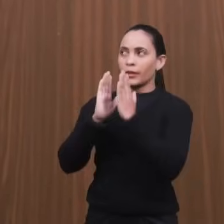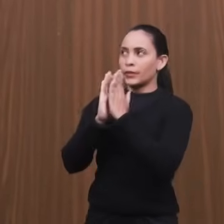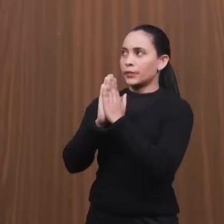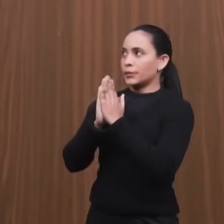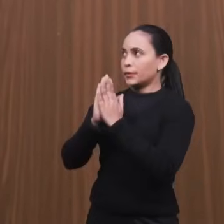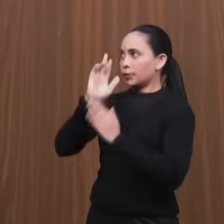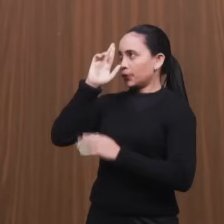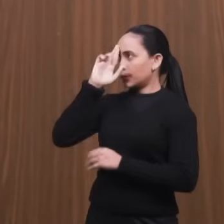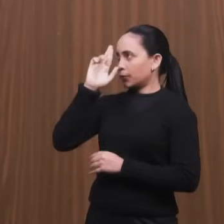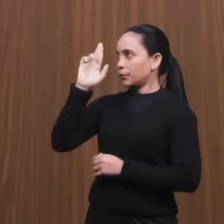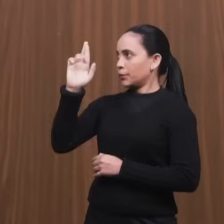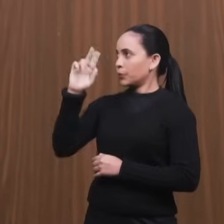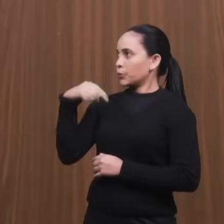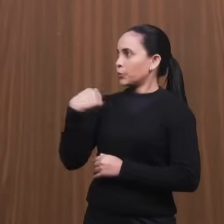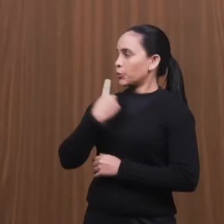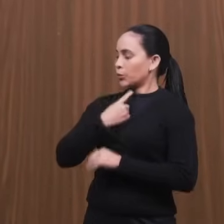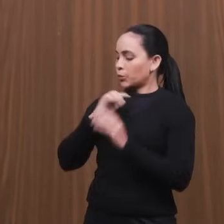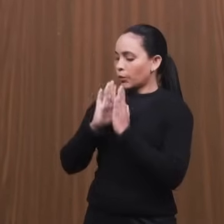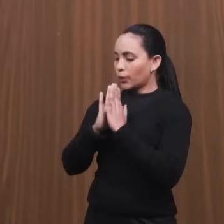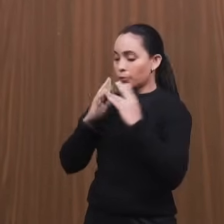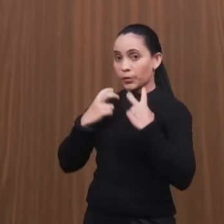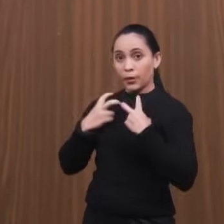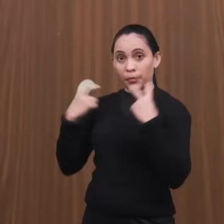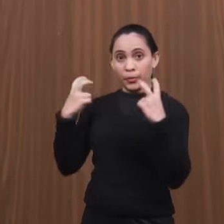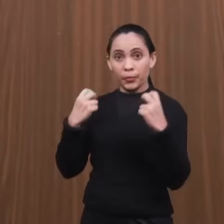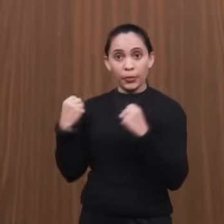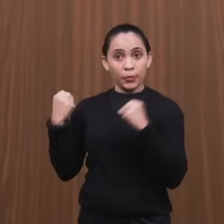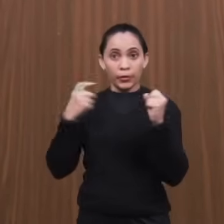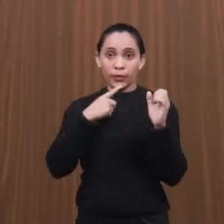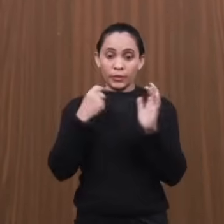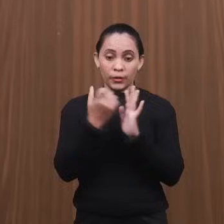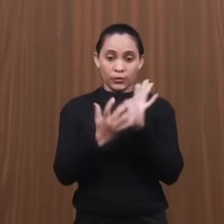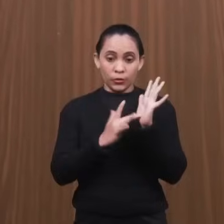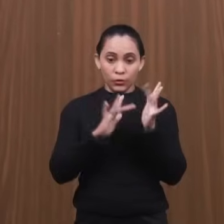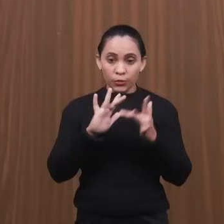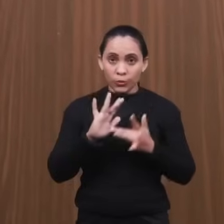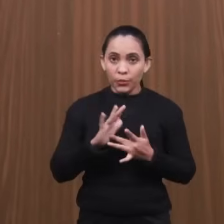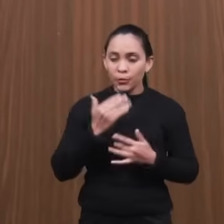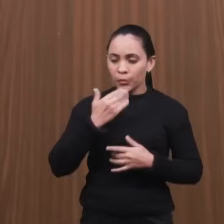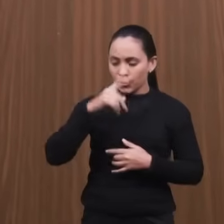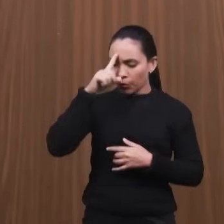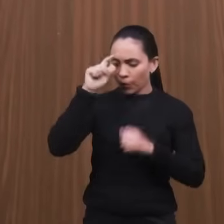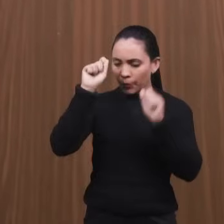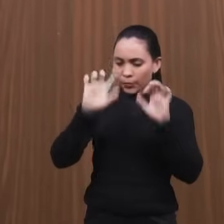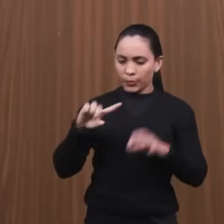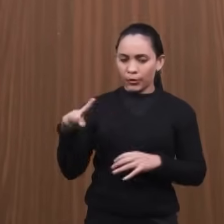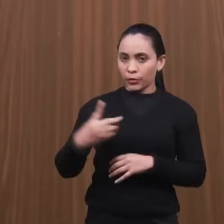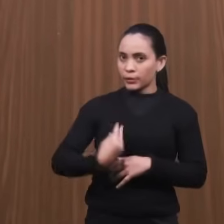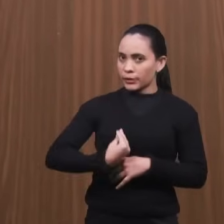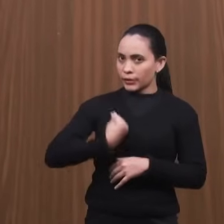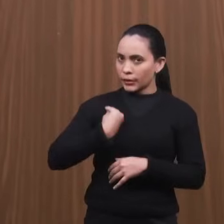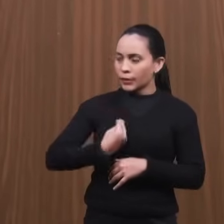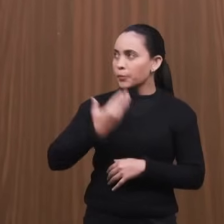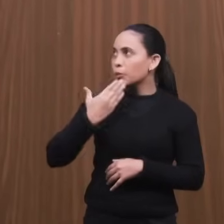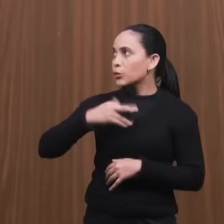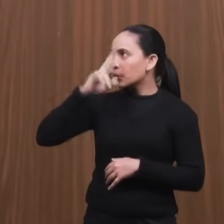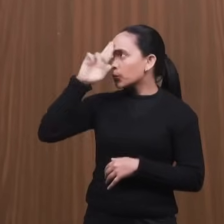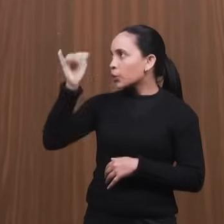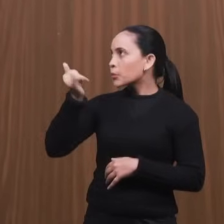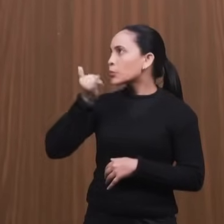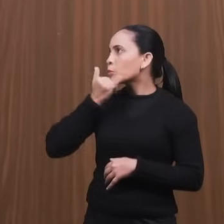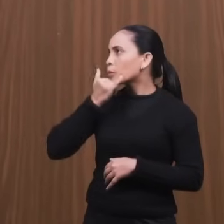Senhor Deus, nós clamamos pelo poder que há no sangue de Jesus sobre a nossa vida nesta hora, pedindo, Senhor, perdoa